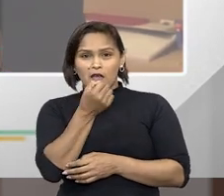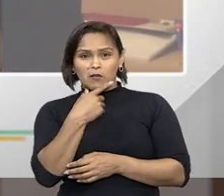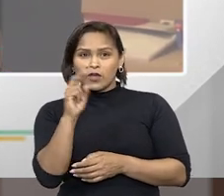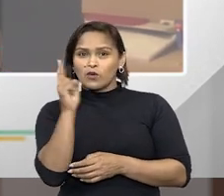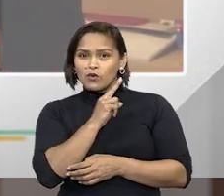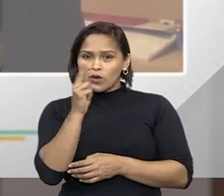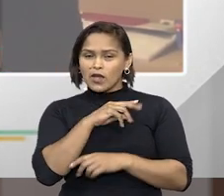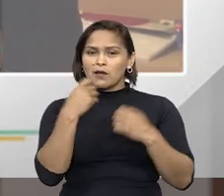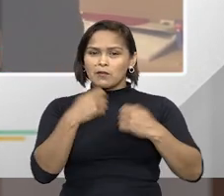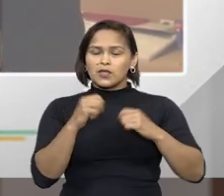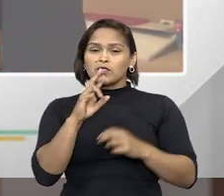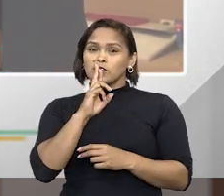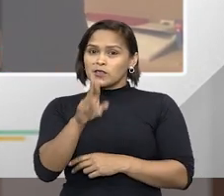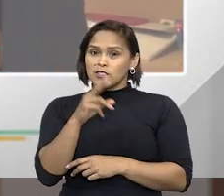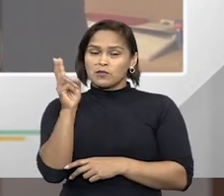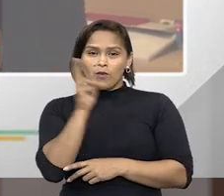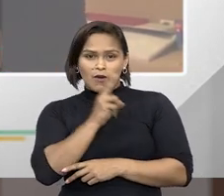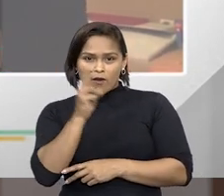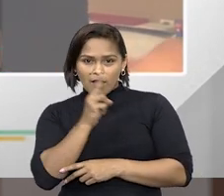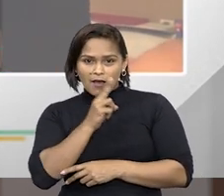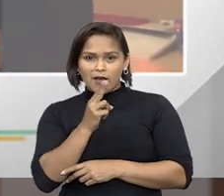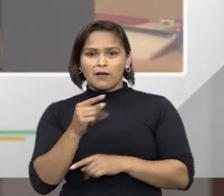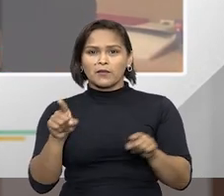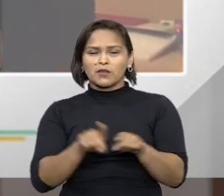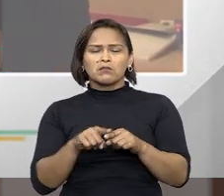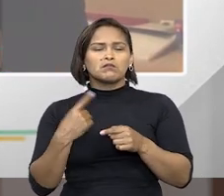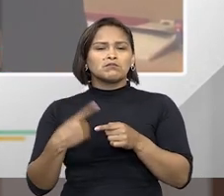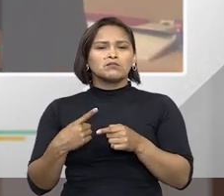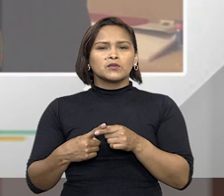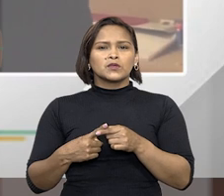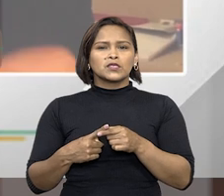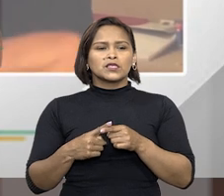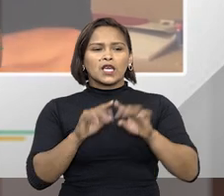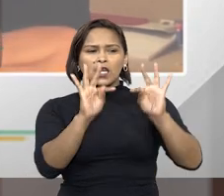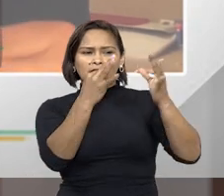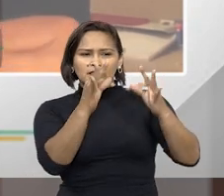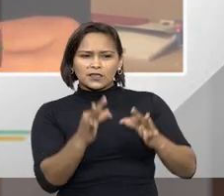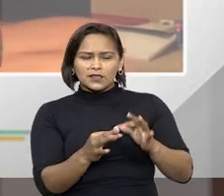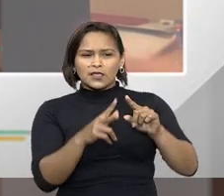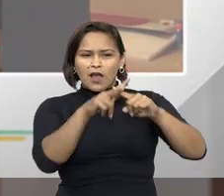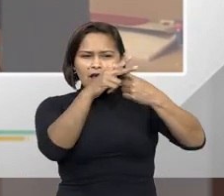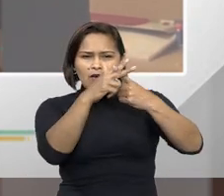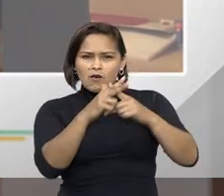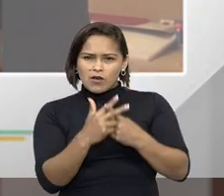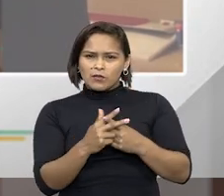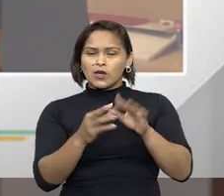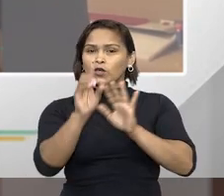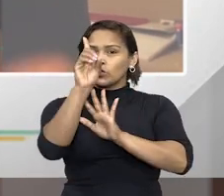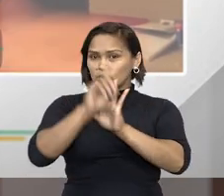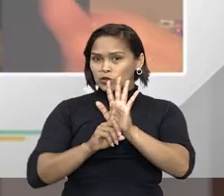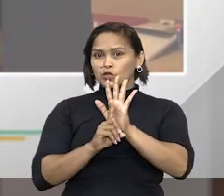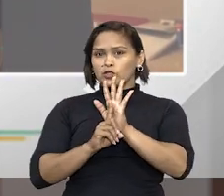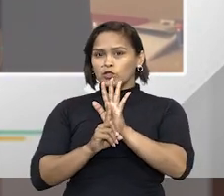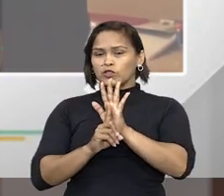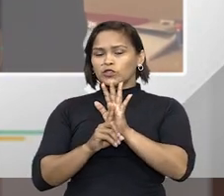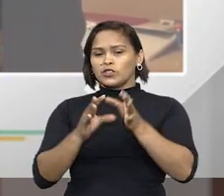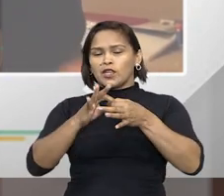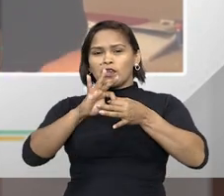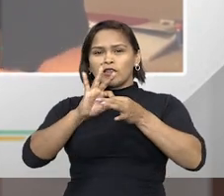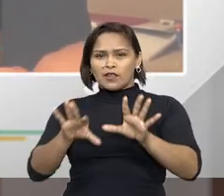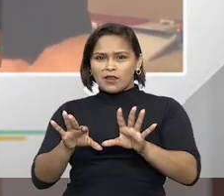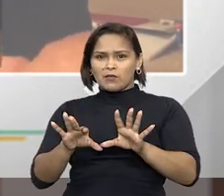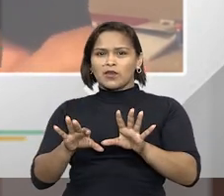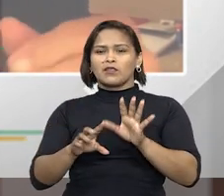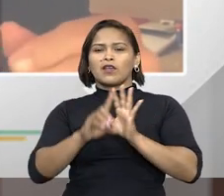resposta urgente, porque ele trata da reparação do direito à liberdade, ao direito de